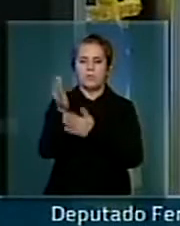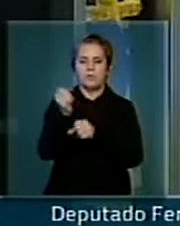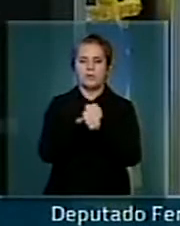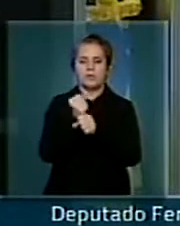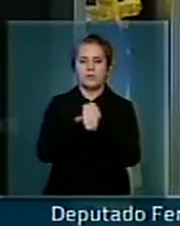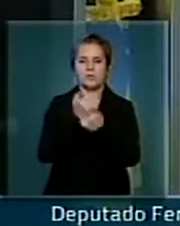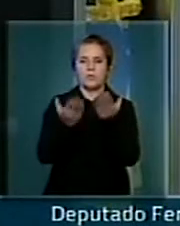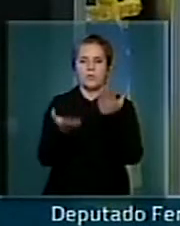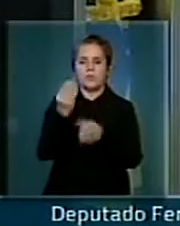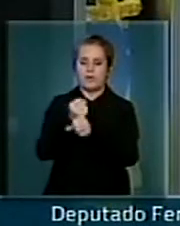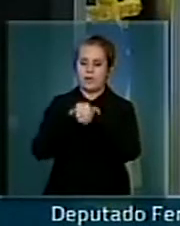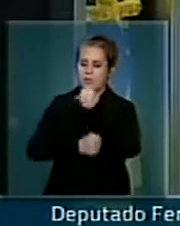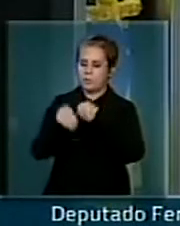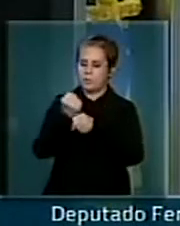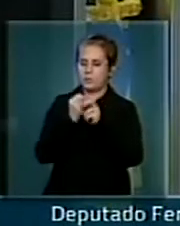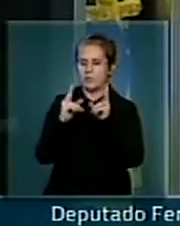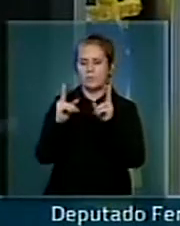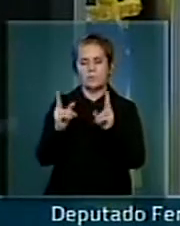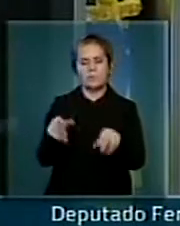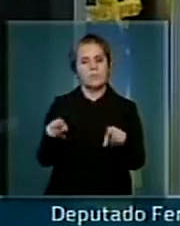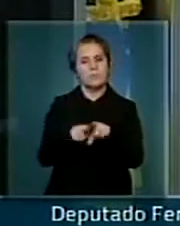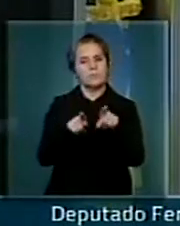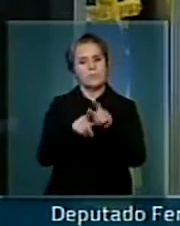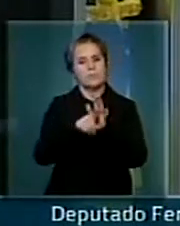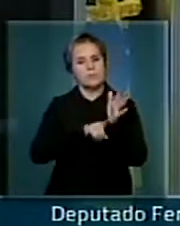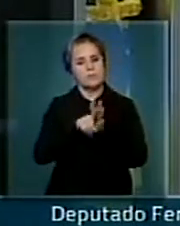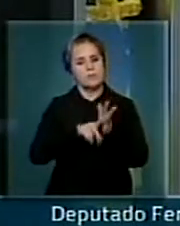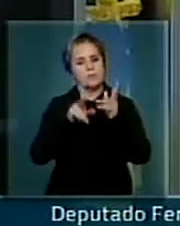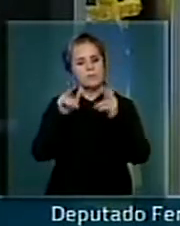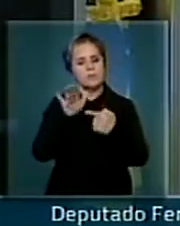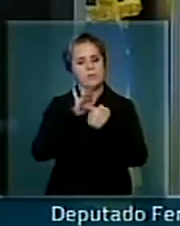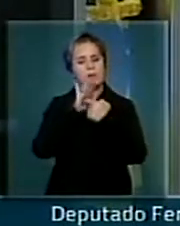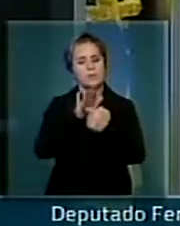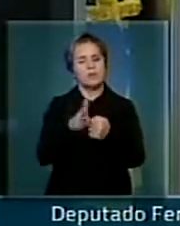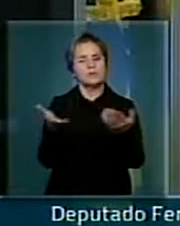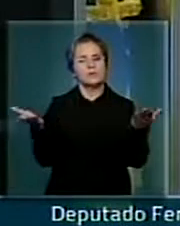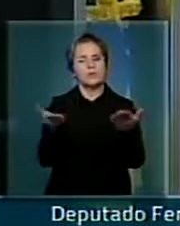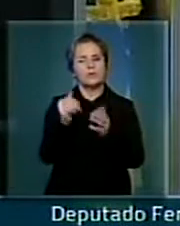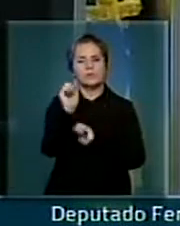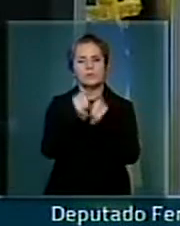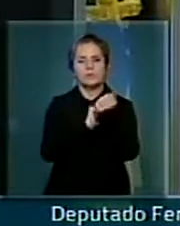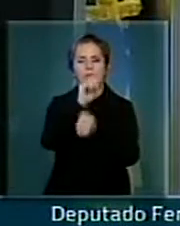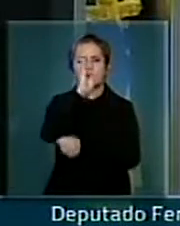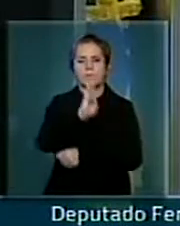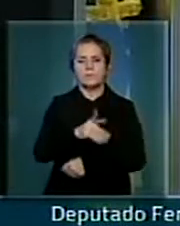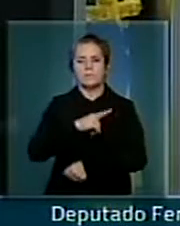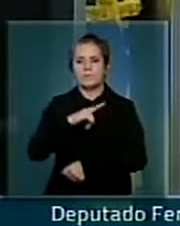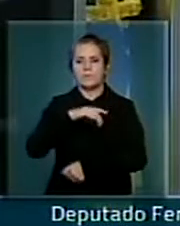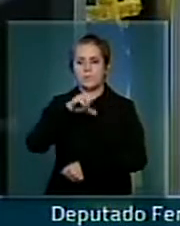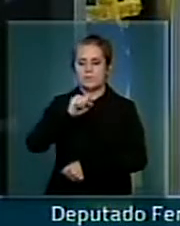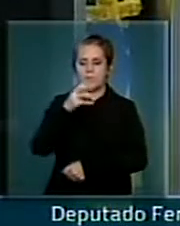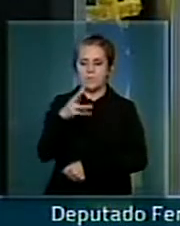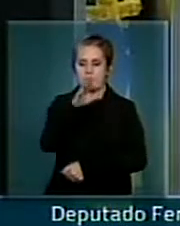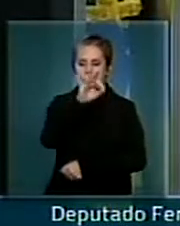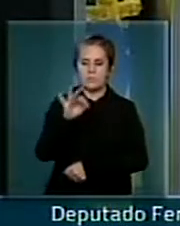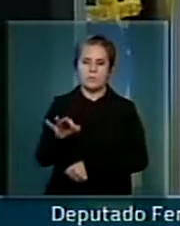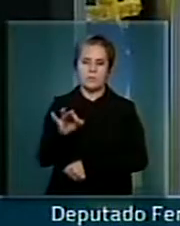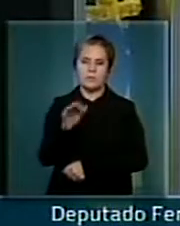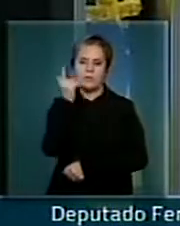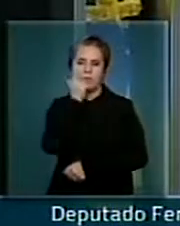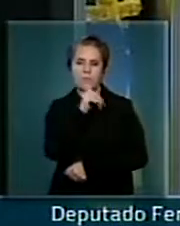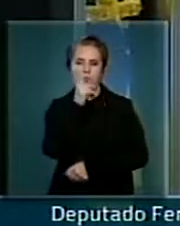mesmo período do ano passado. Os mesmos levantamentos da CNI mostram que hoje a indústria brasileira opera a 83% da